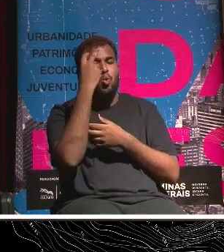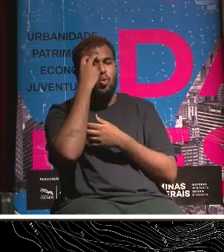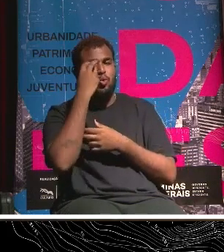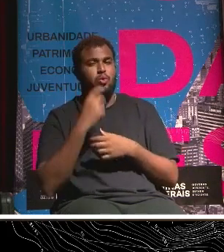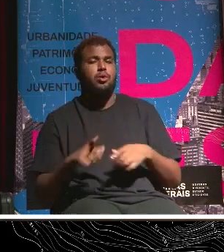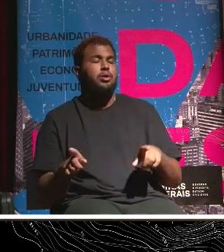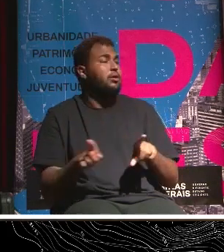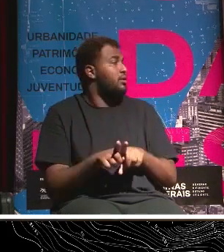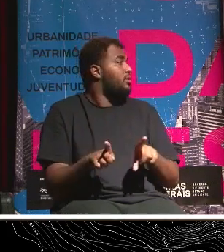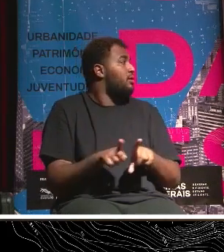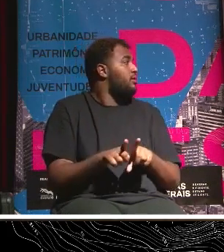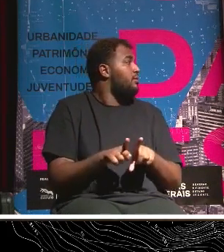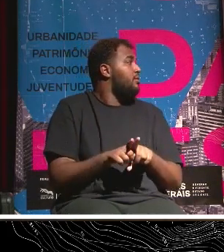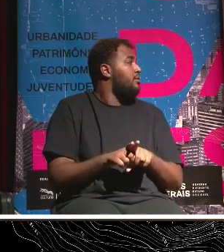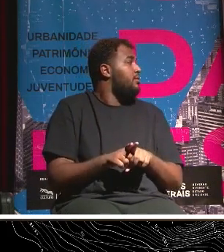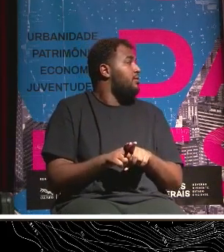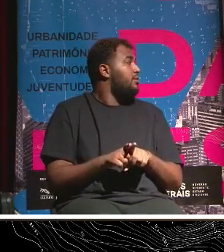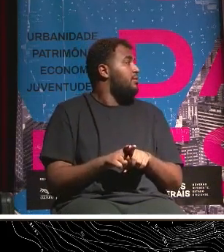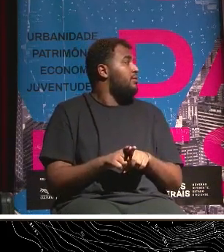também